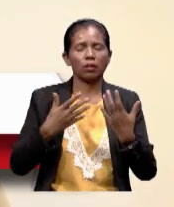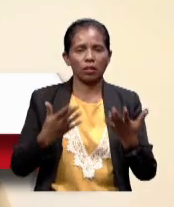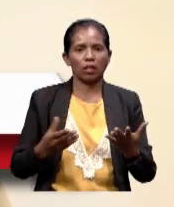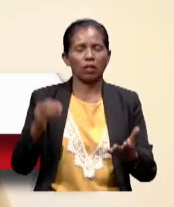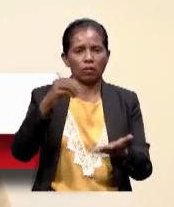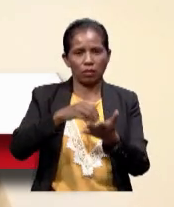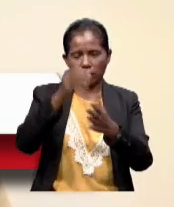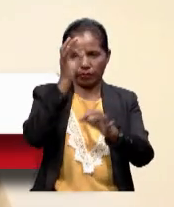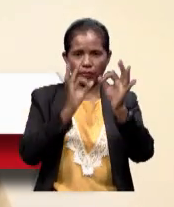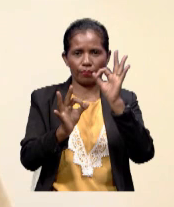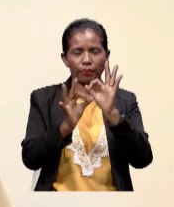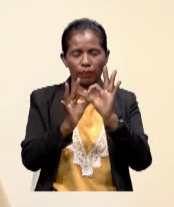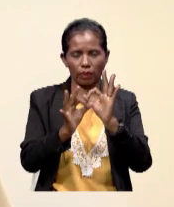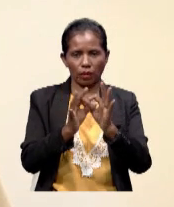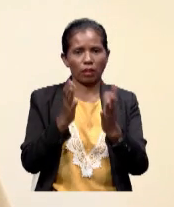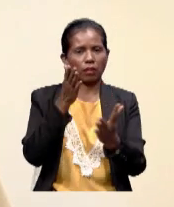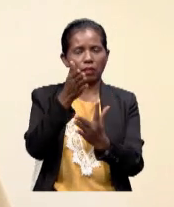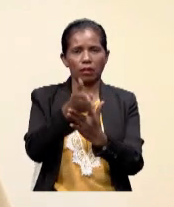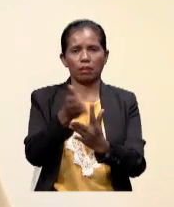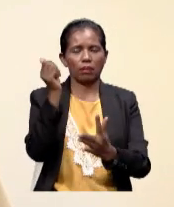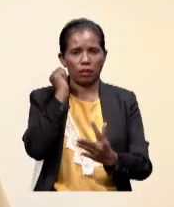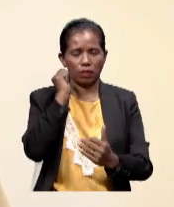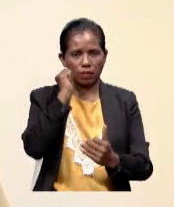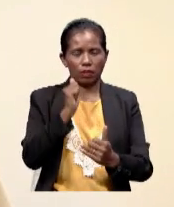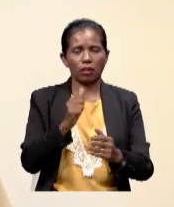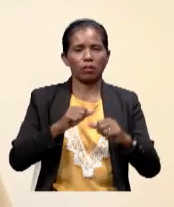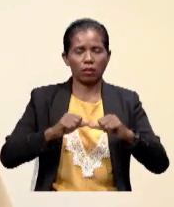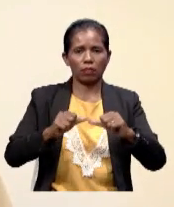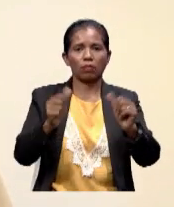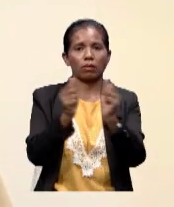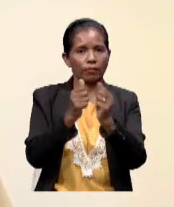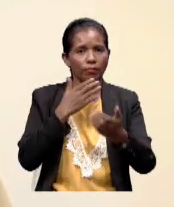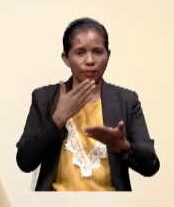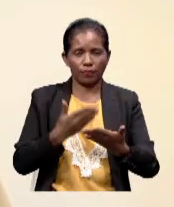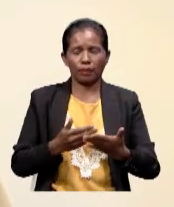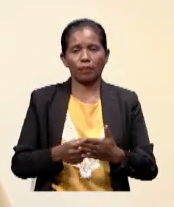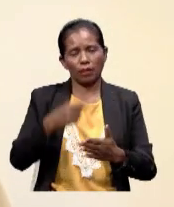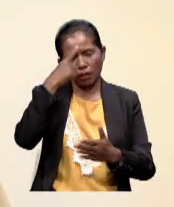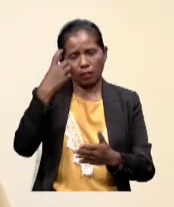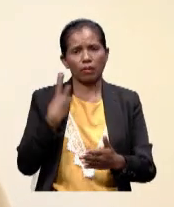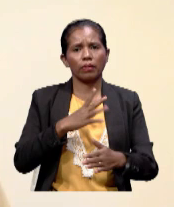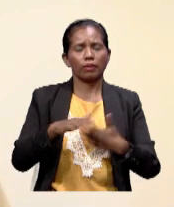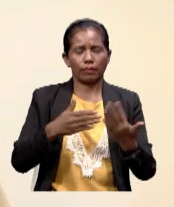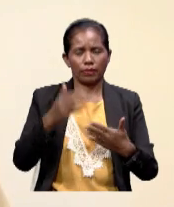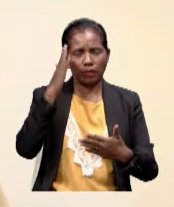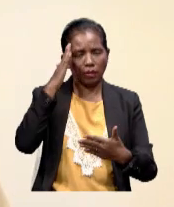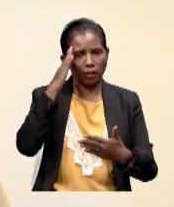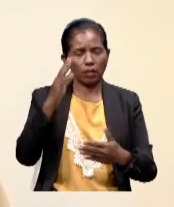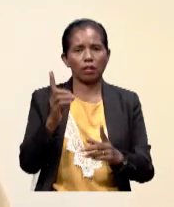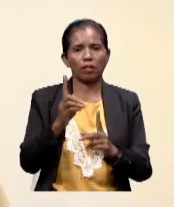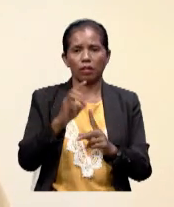garantia adesão ba ASEAN, né, lau hodiak. Tambe tota teneka daqui a 11